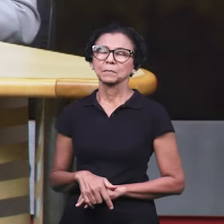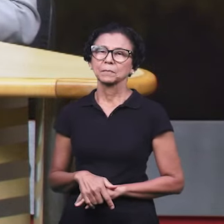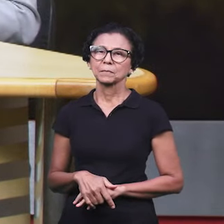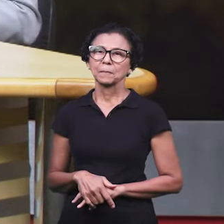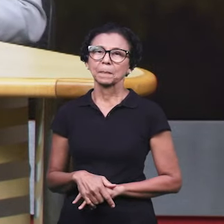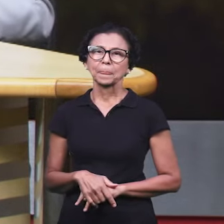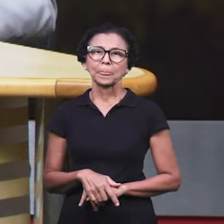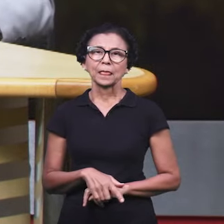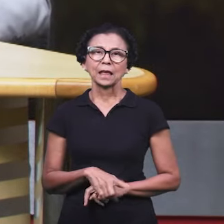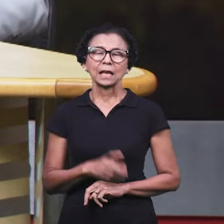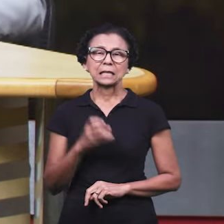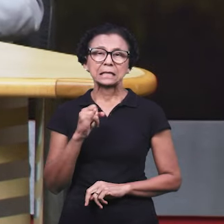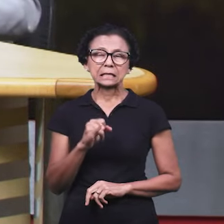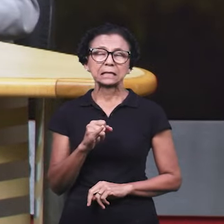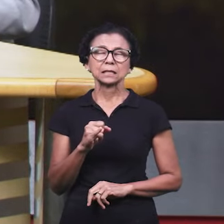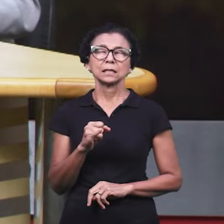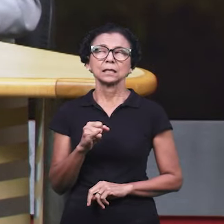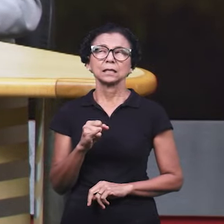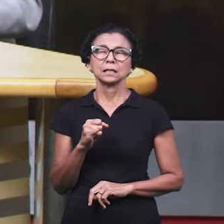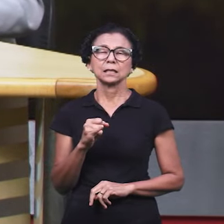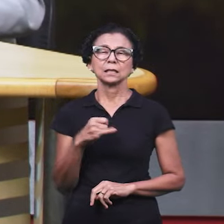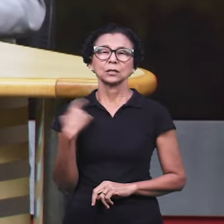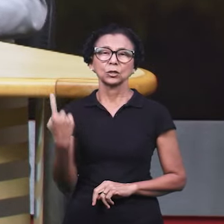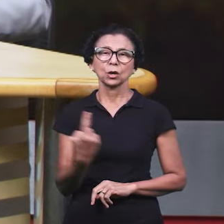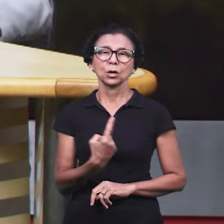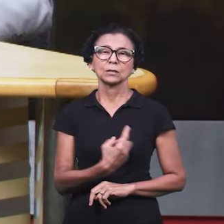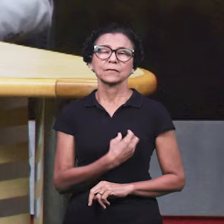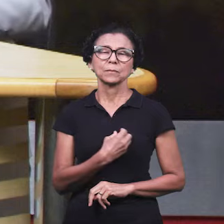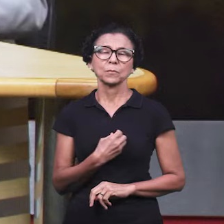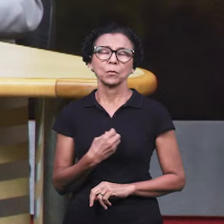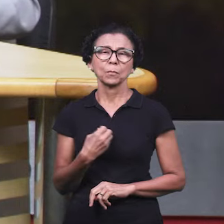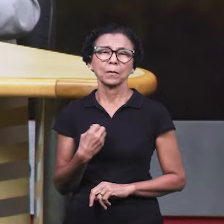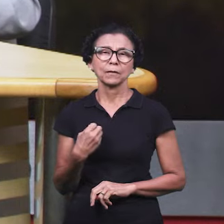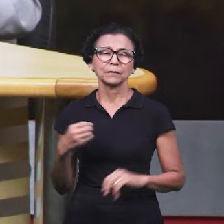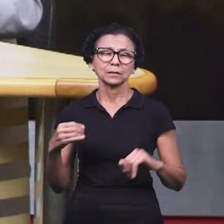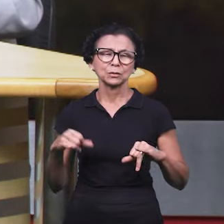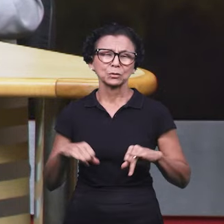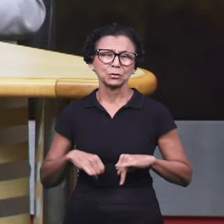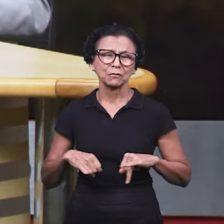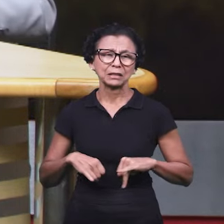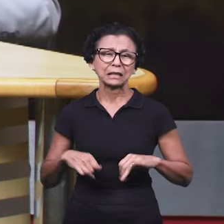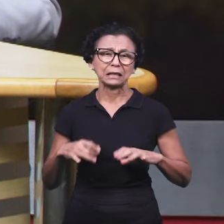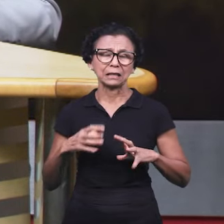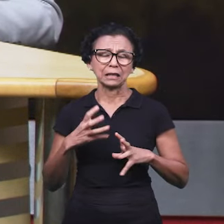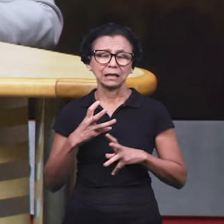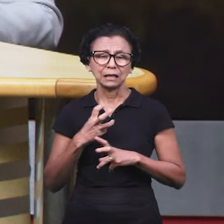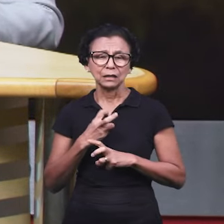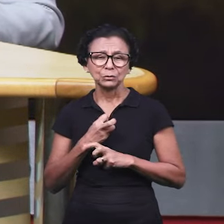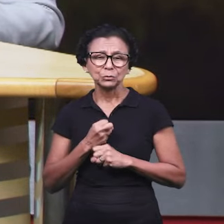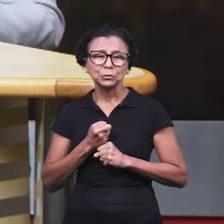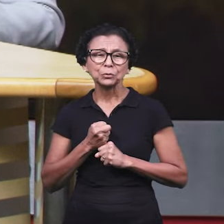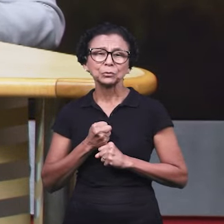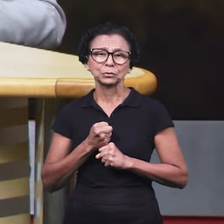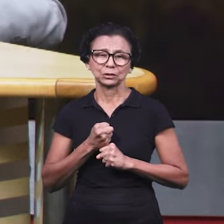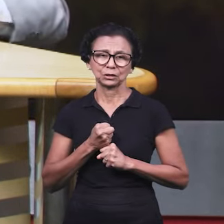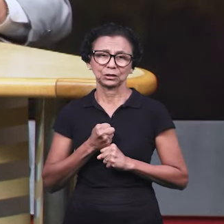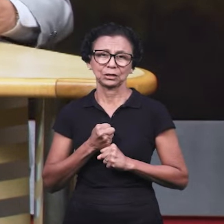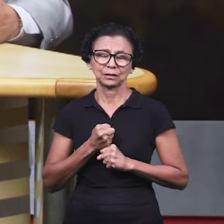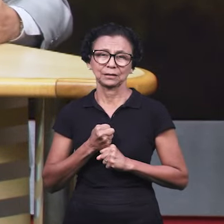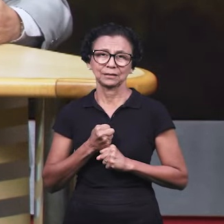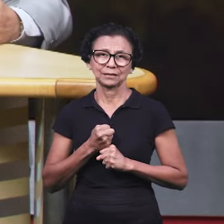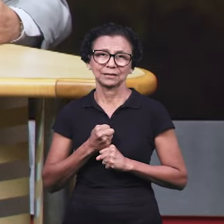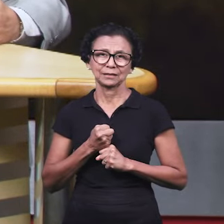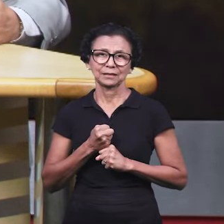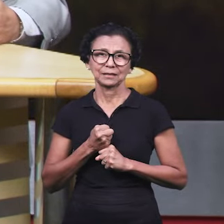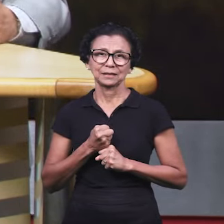a mais sofrida a mais angustiante eh mas ainda assim tivéssemos a